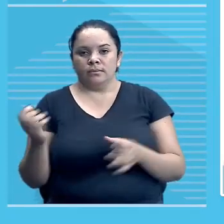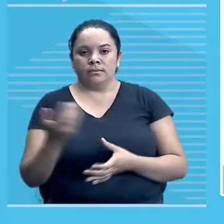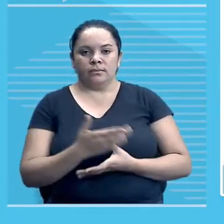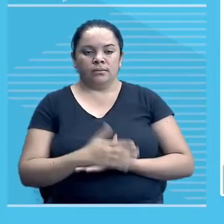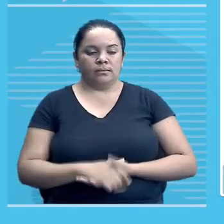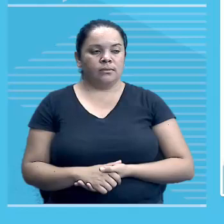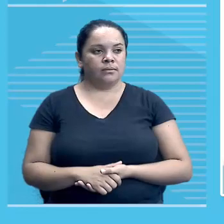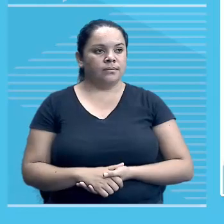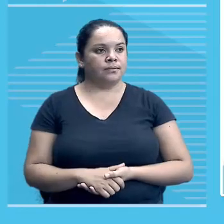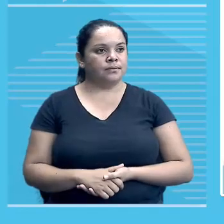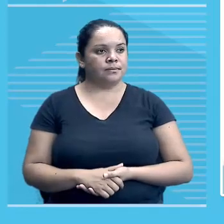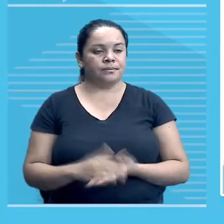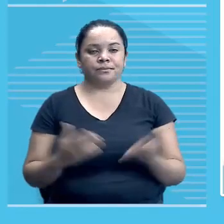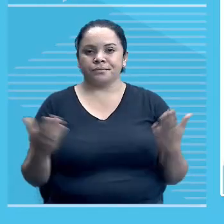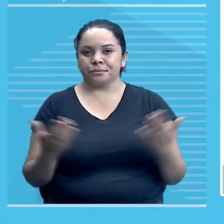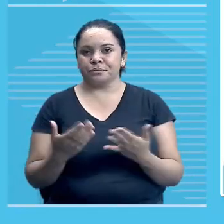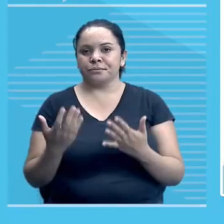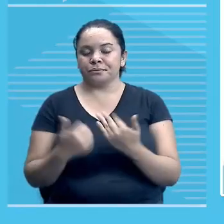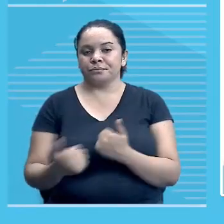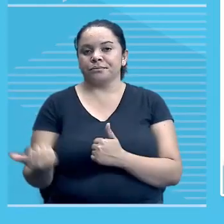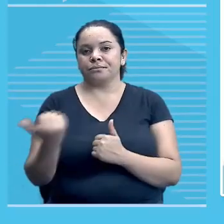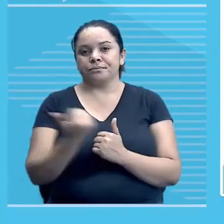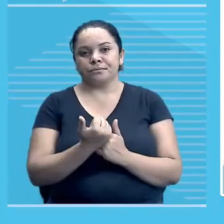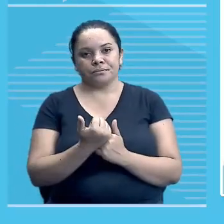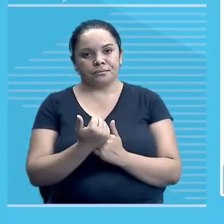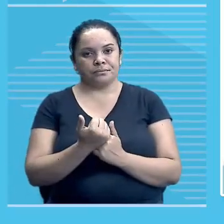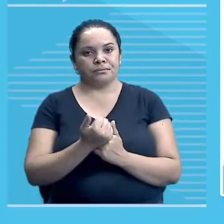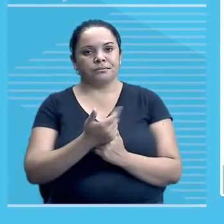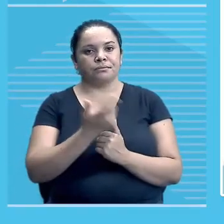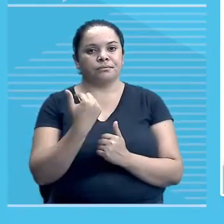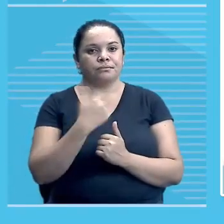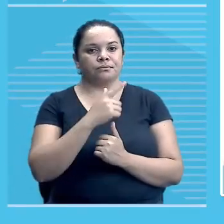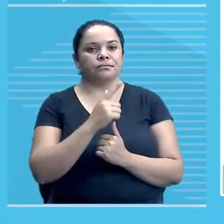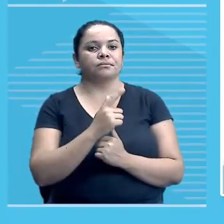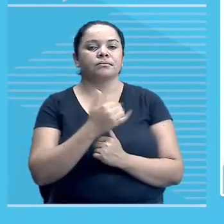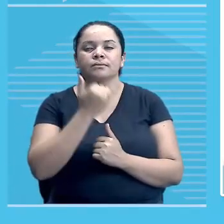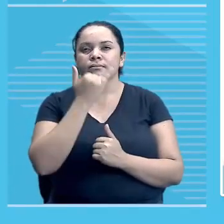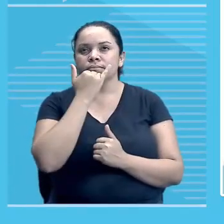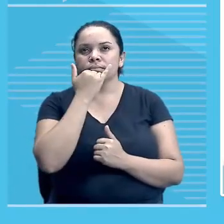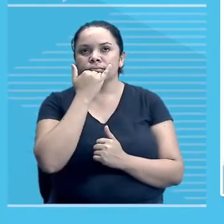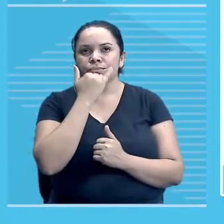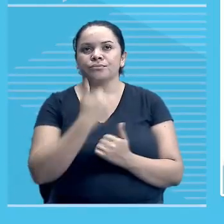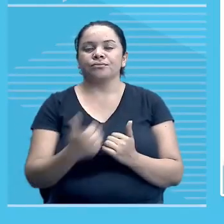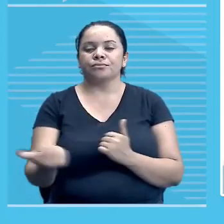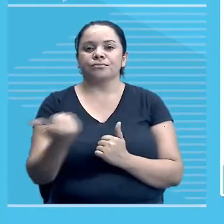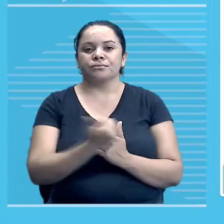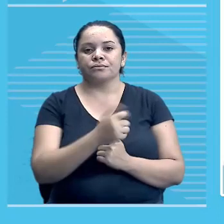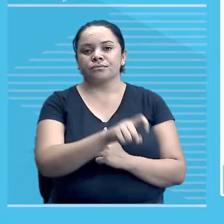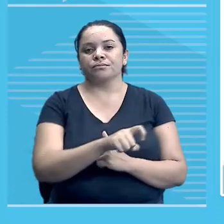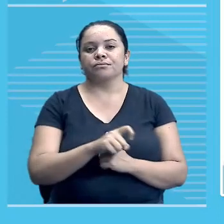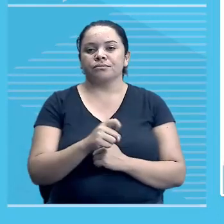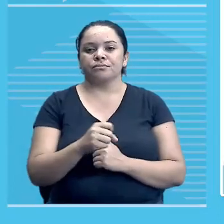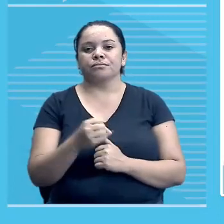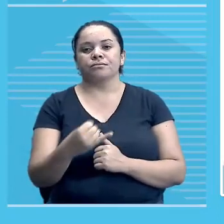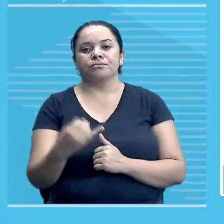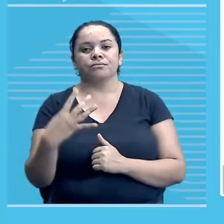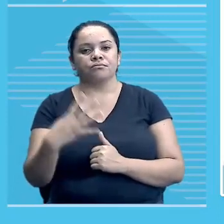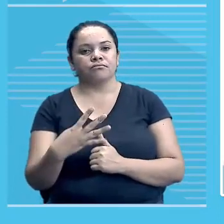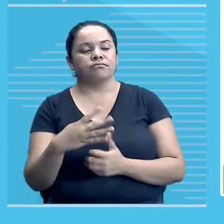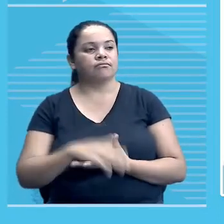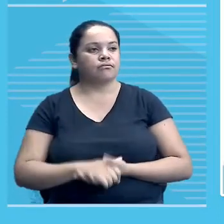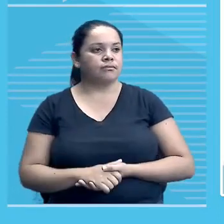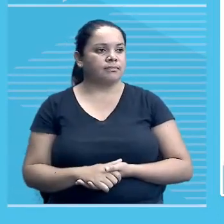Vamos agora substituir a nossa, o nosso x por menos 4. Aí fica 2